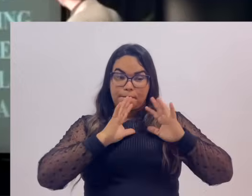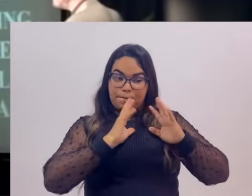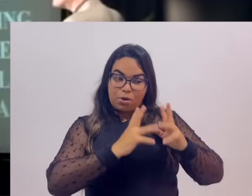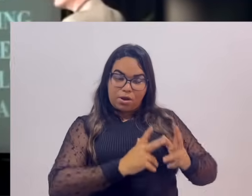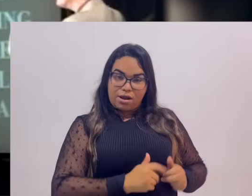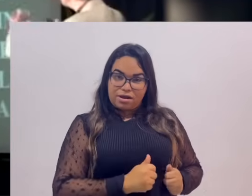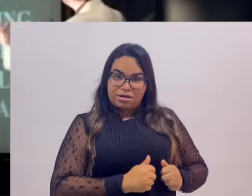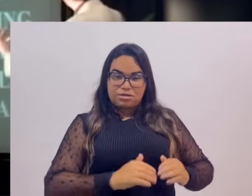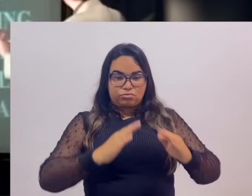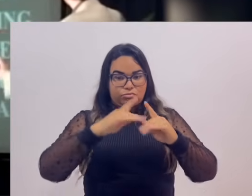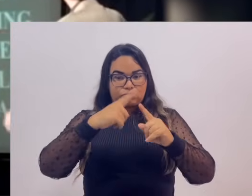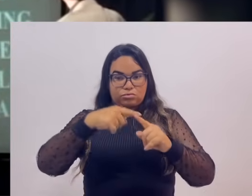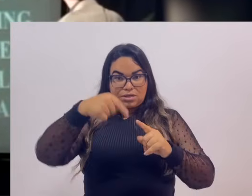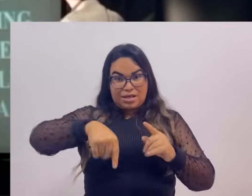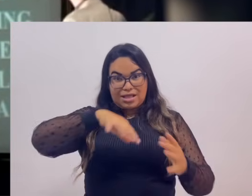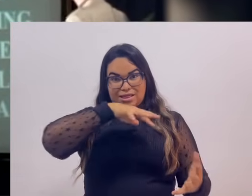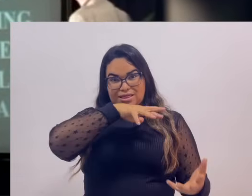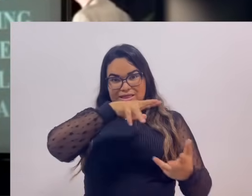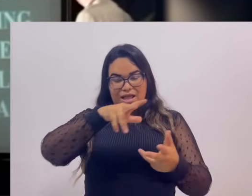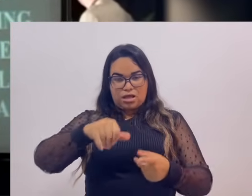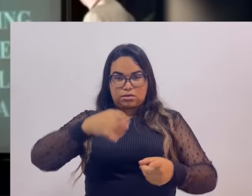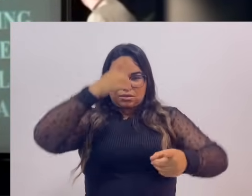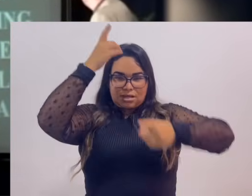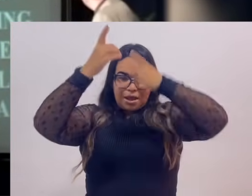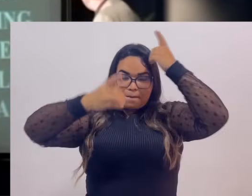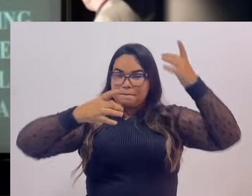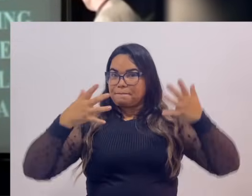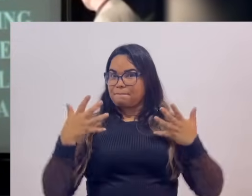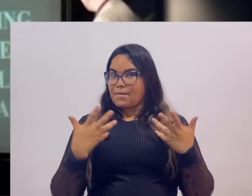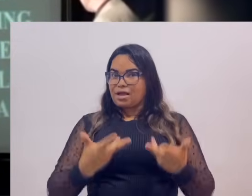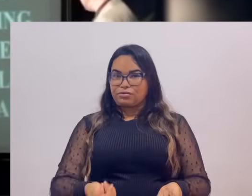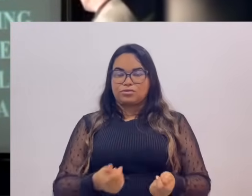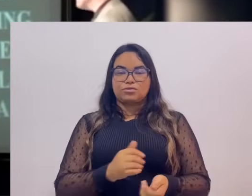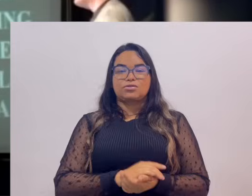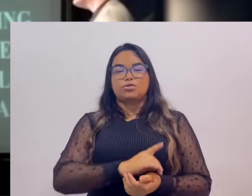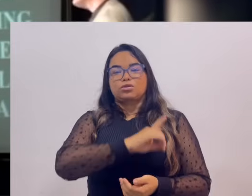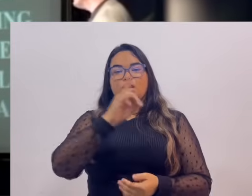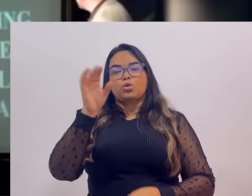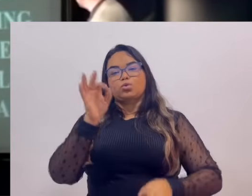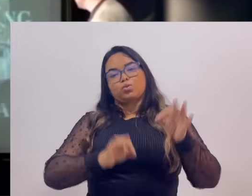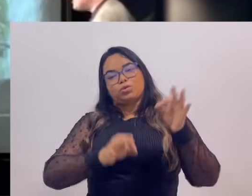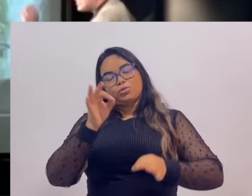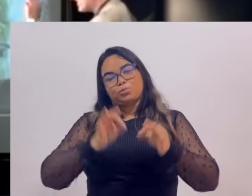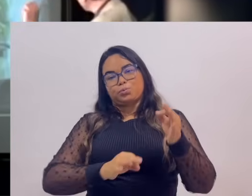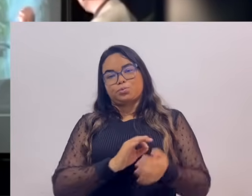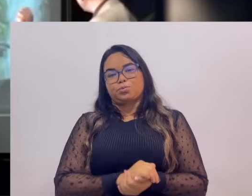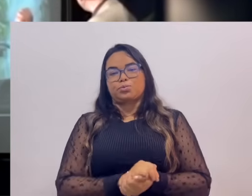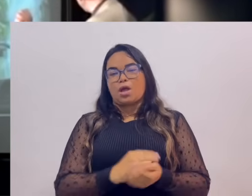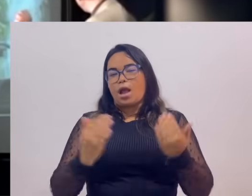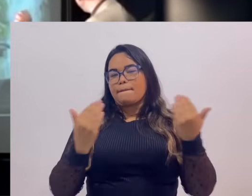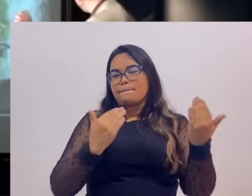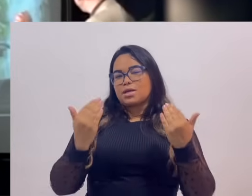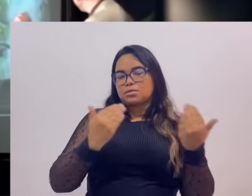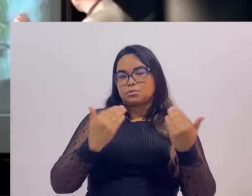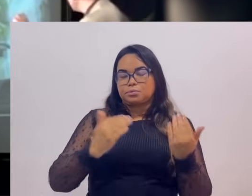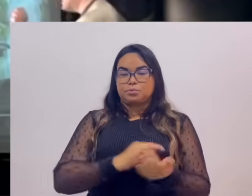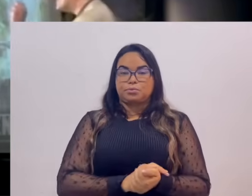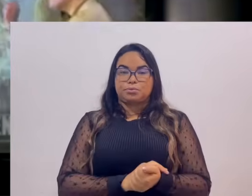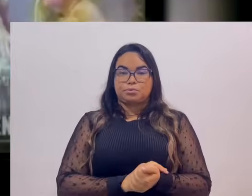e a colheita da redenção viria depois portanto a purificação do santuário terrestre isto é uma ideia